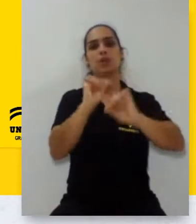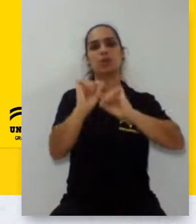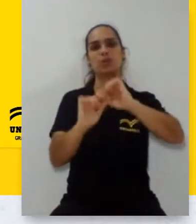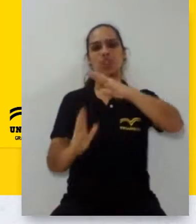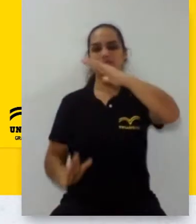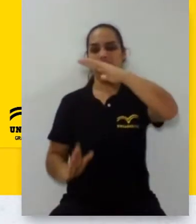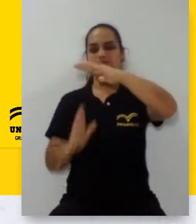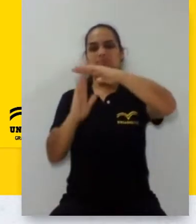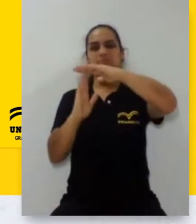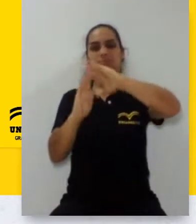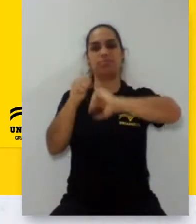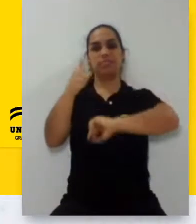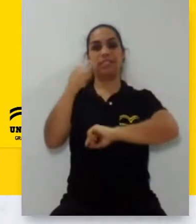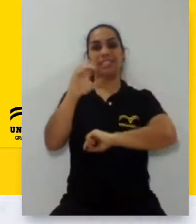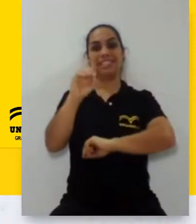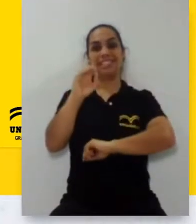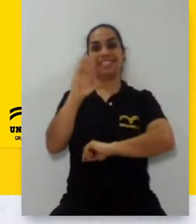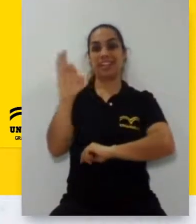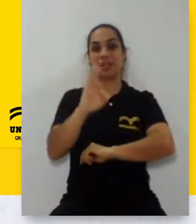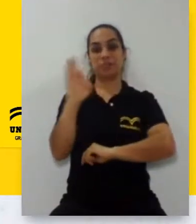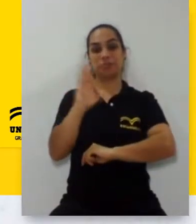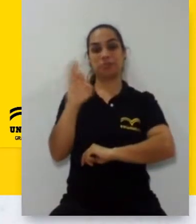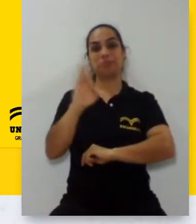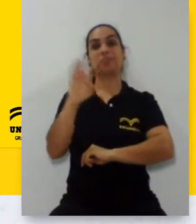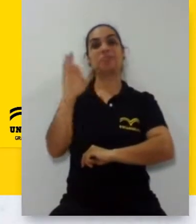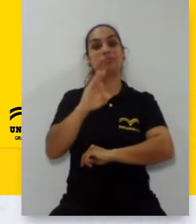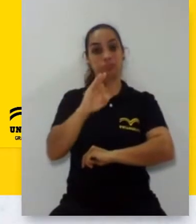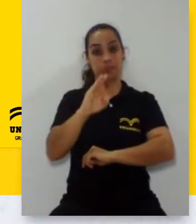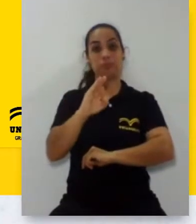a chance de ter